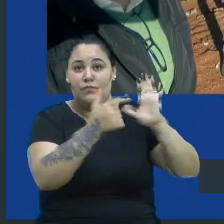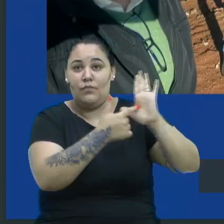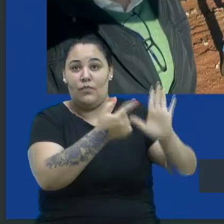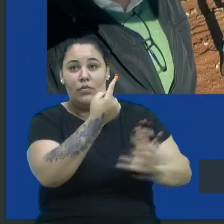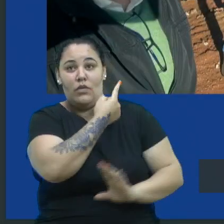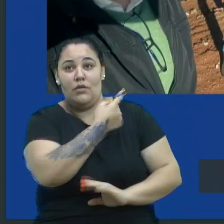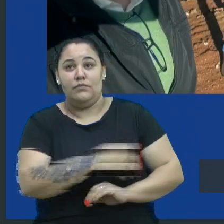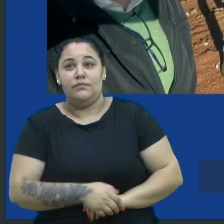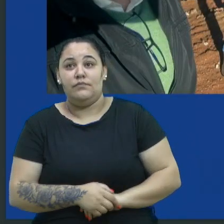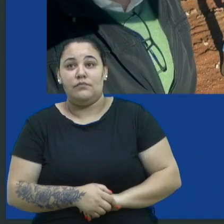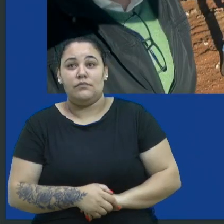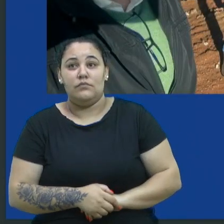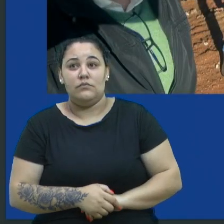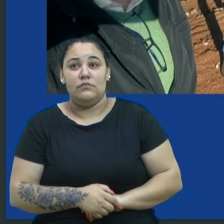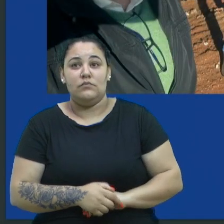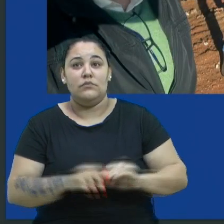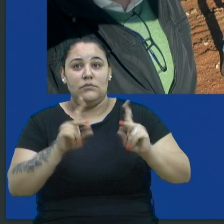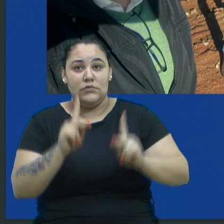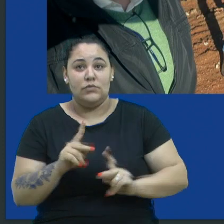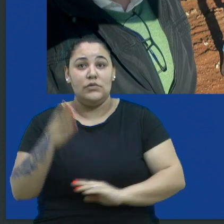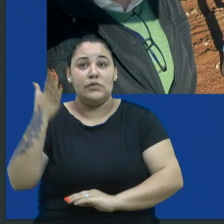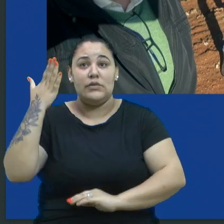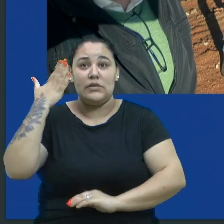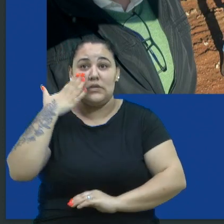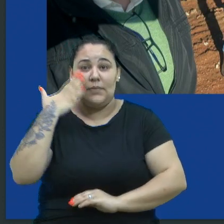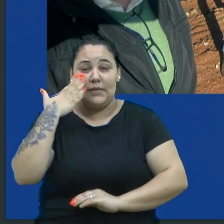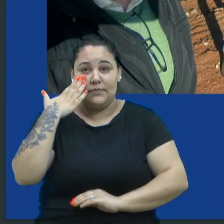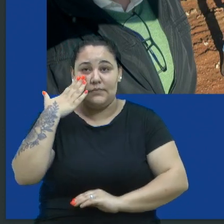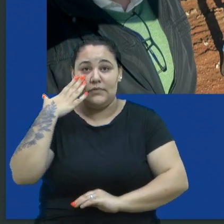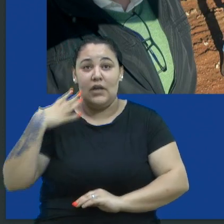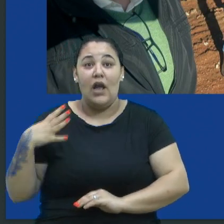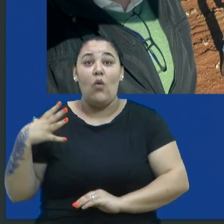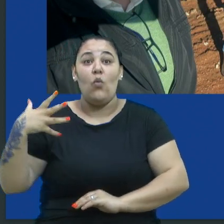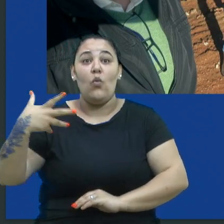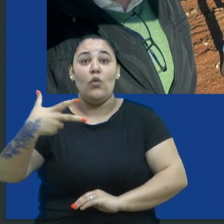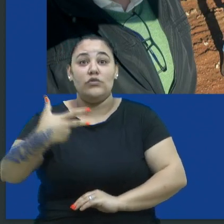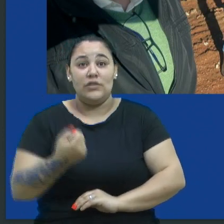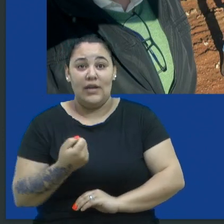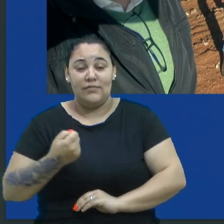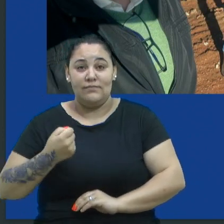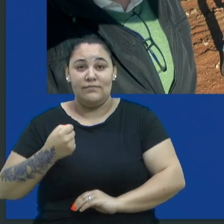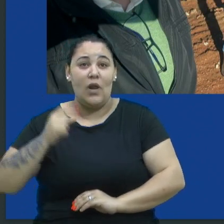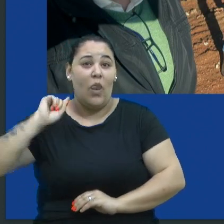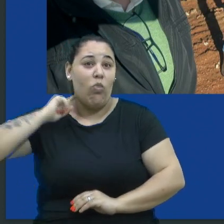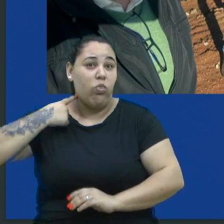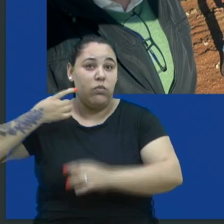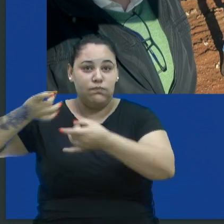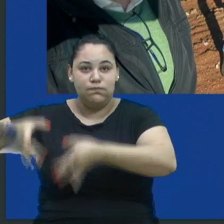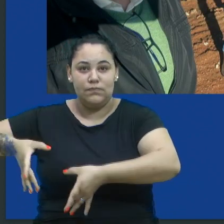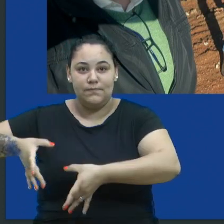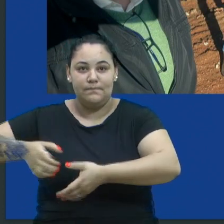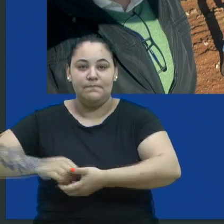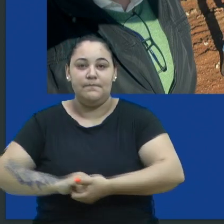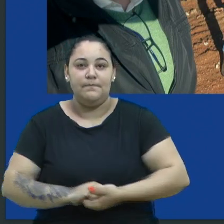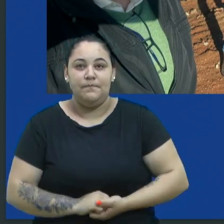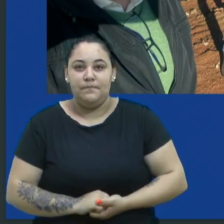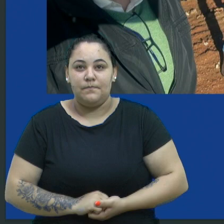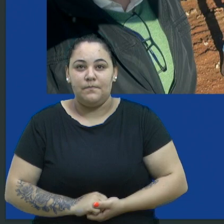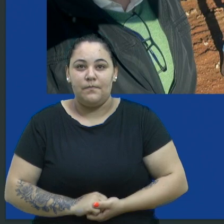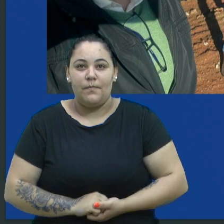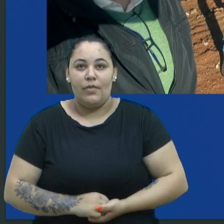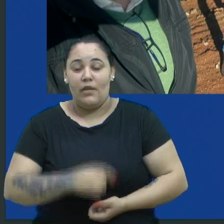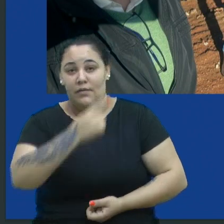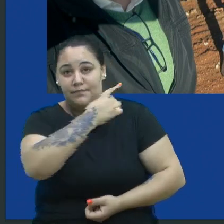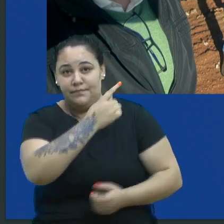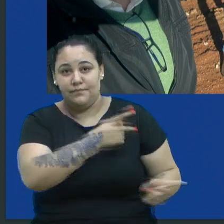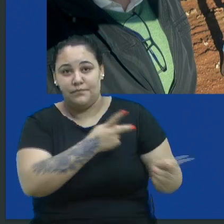pessoas tenham noção do tamanho e da quantidade, né, de lixo que se leva para aquela região. Isso aí foi uma visita que foi feita